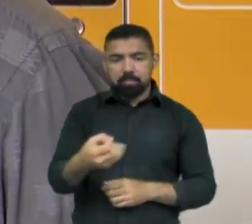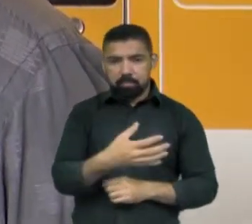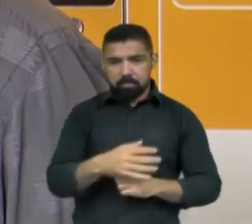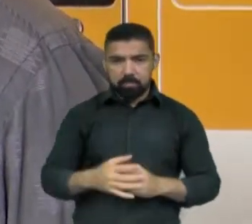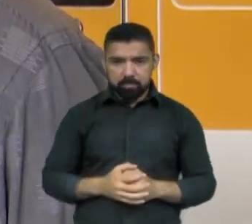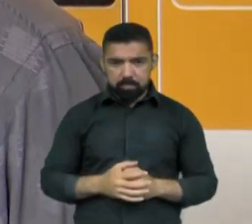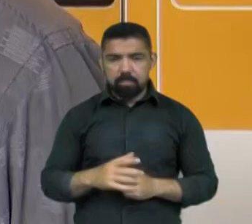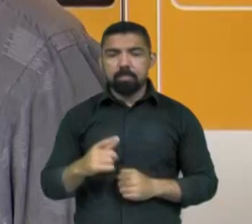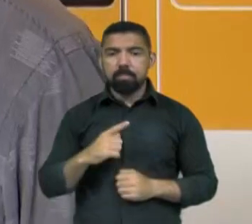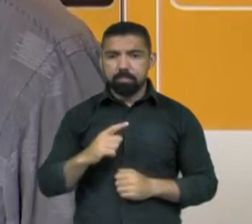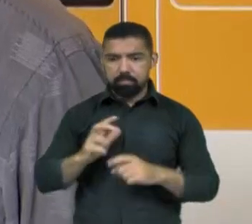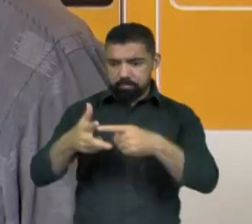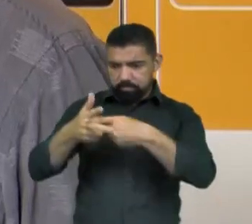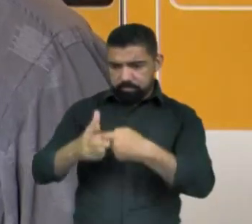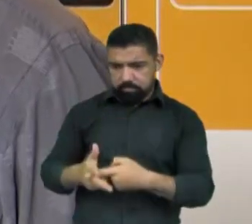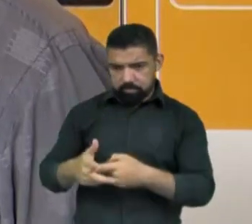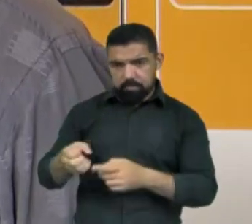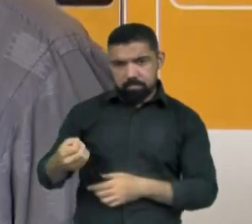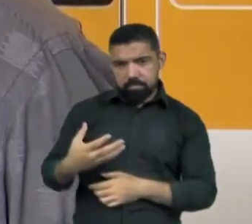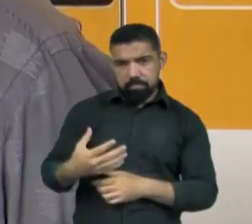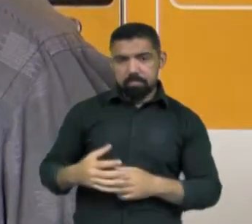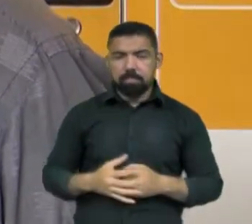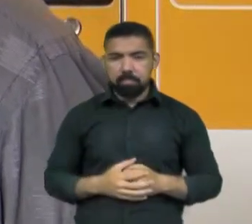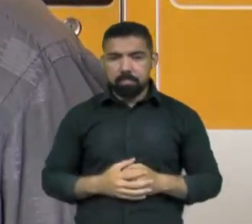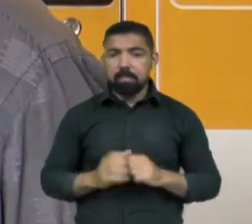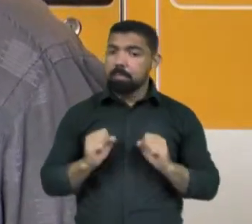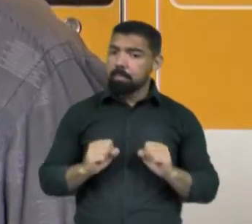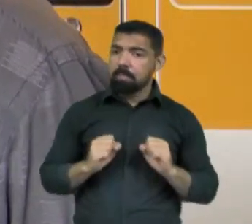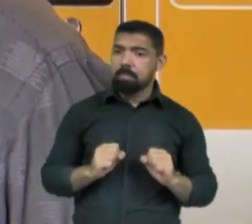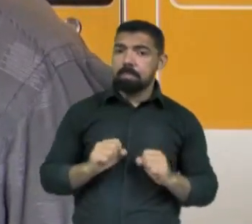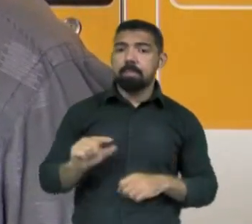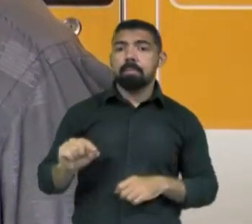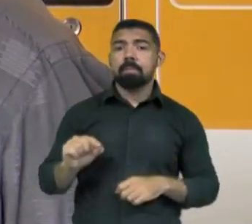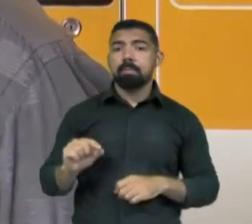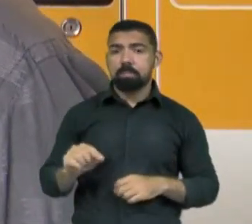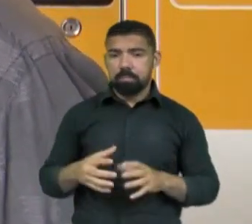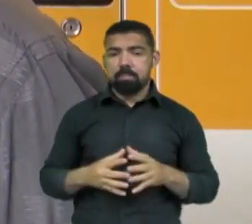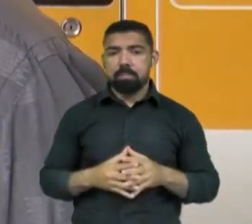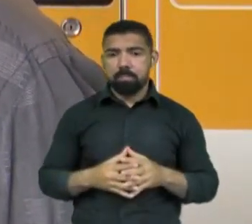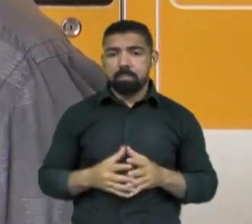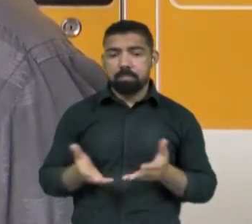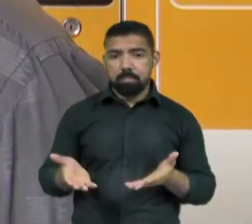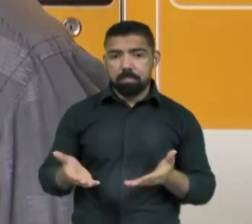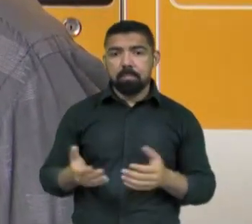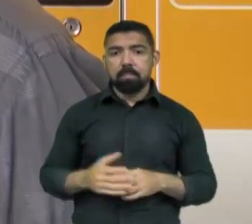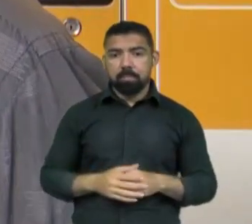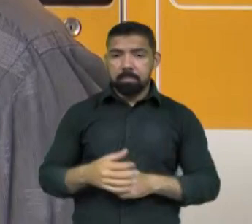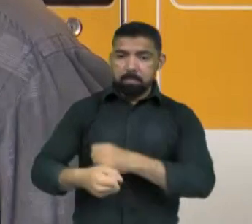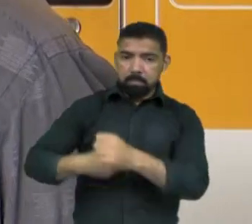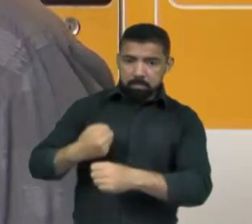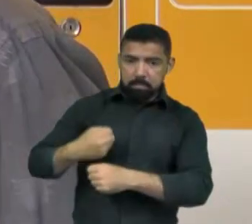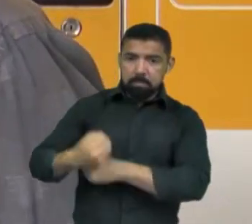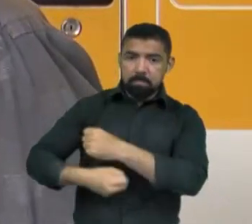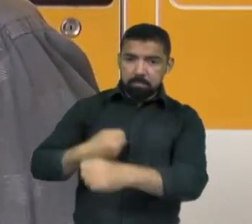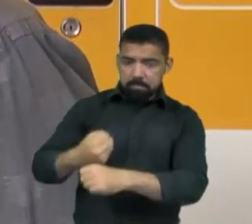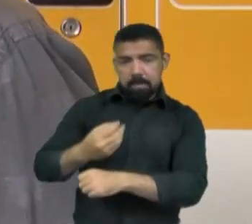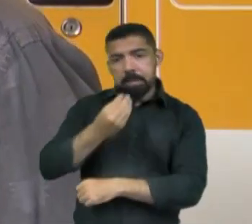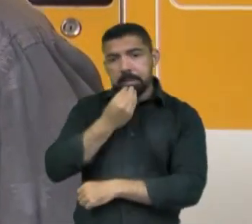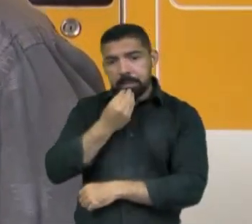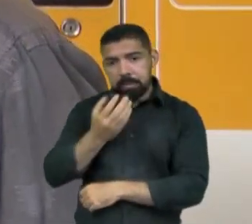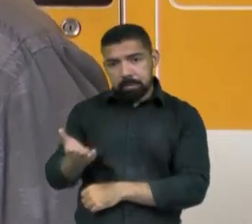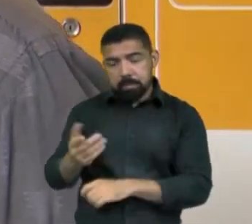manutenção nova. Então, poderia passar a ser de ano em ano. Mas